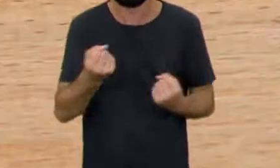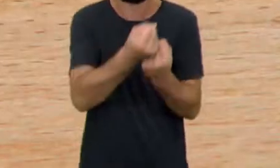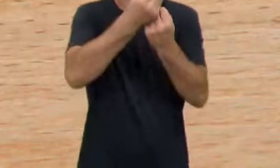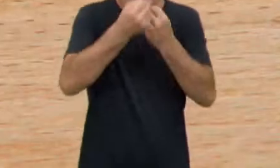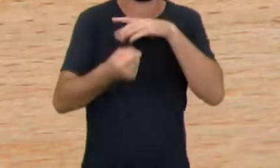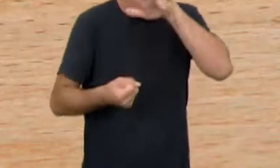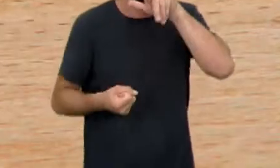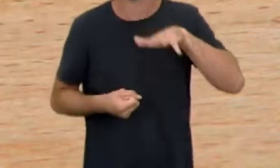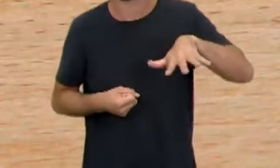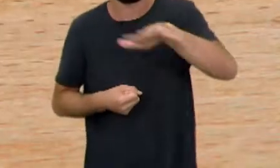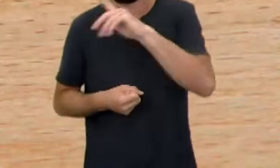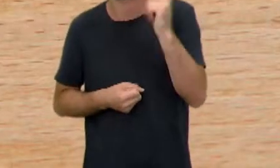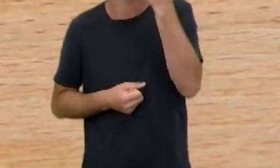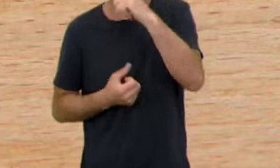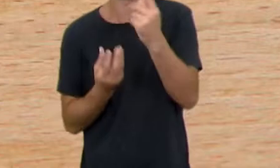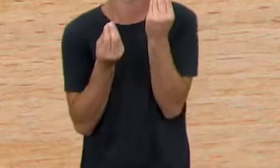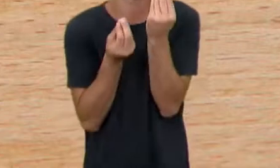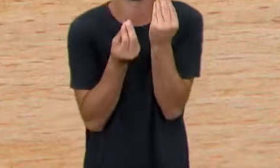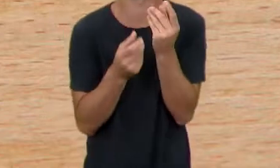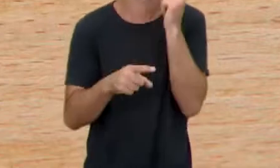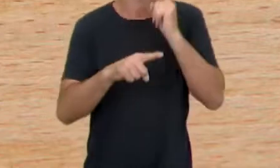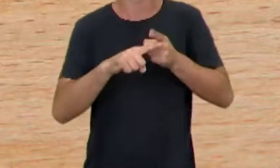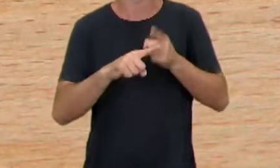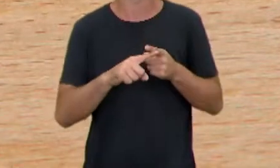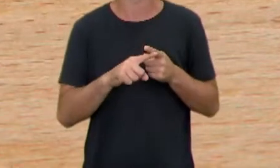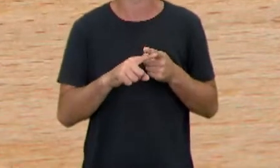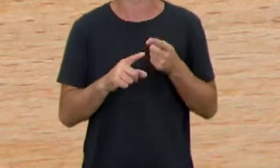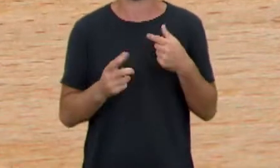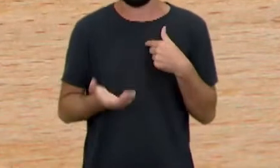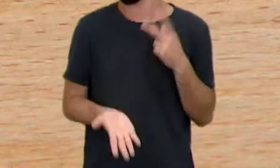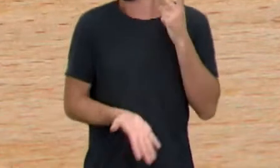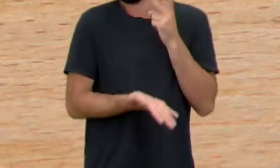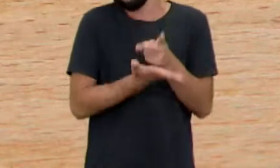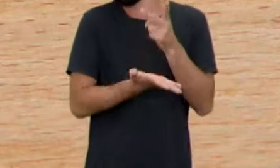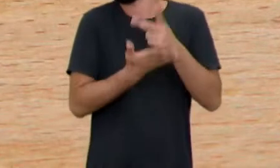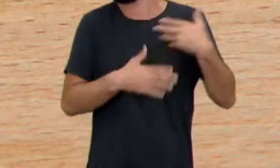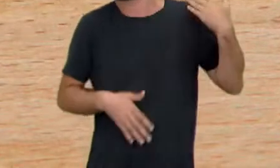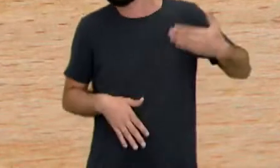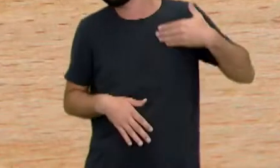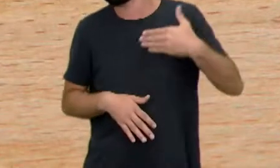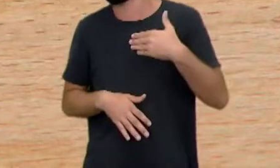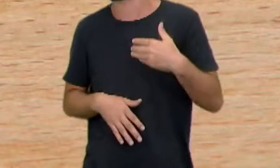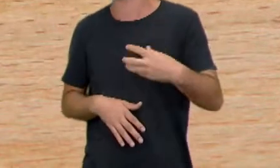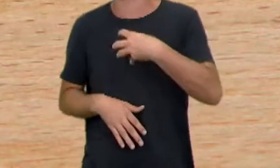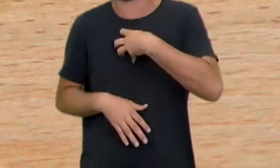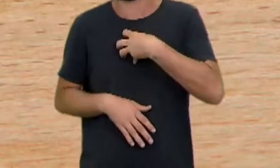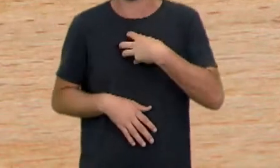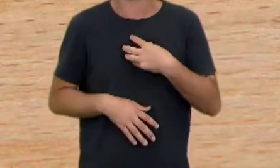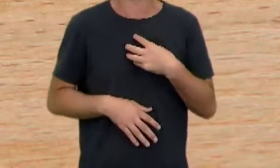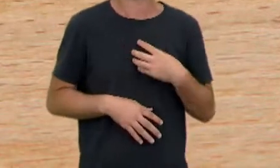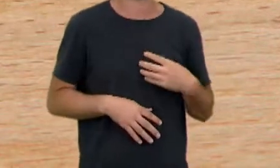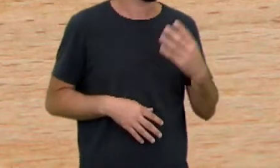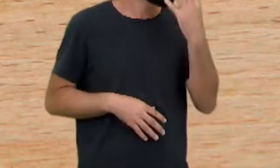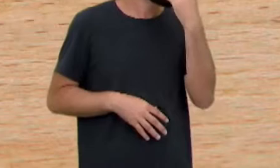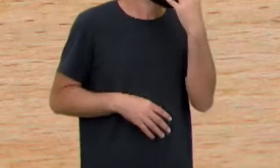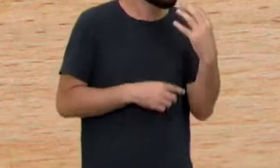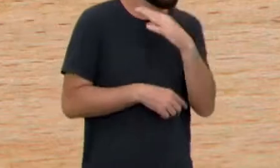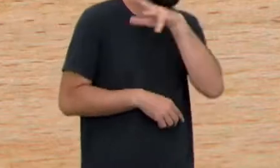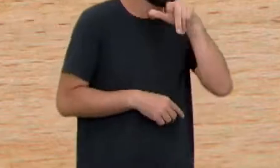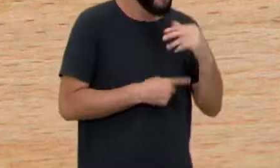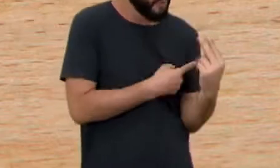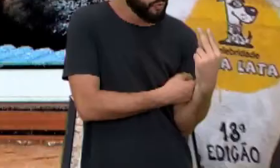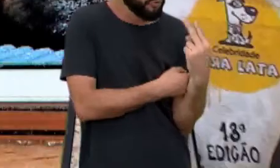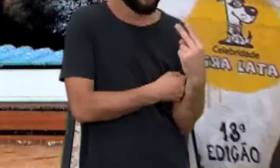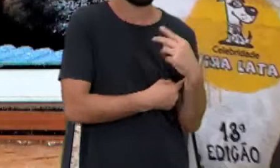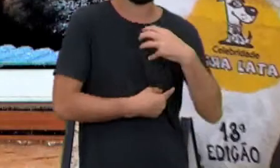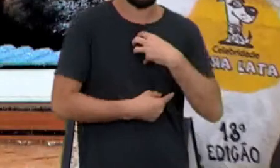ela acontecia, porque sempre eu resgatei e coloquei para adoção um animal, né, mas eu colocava entre os